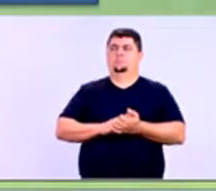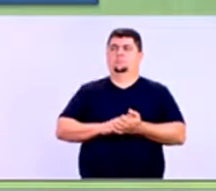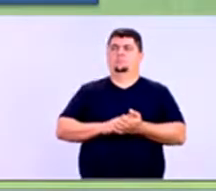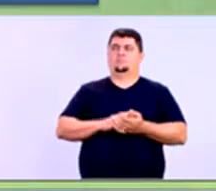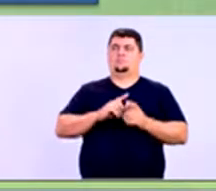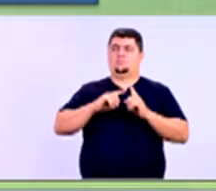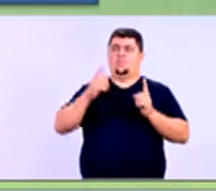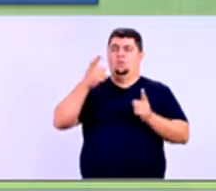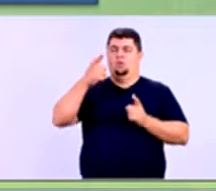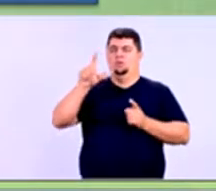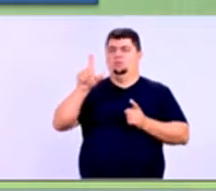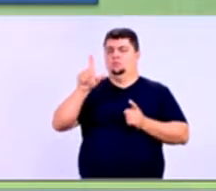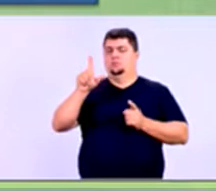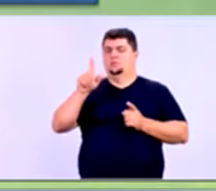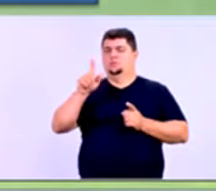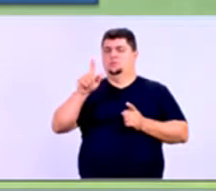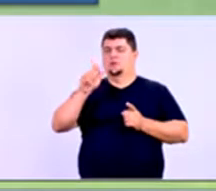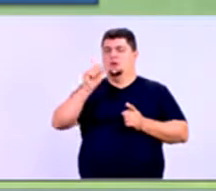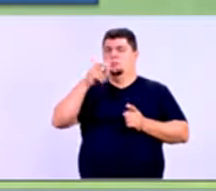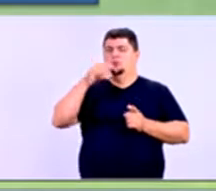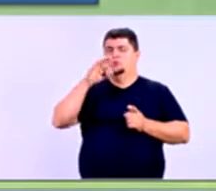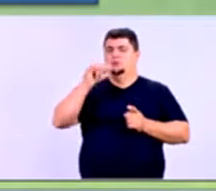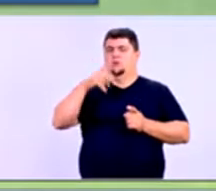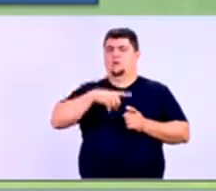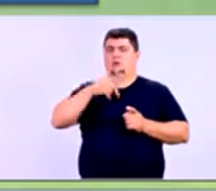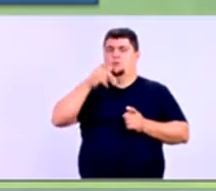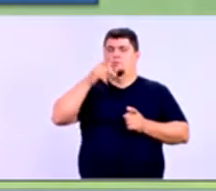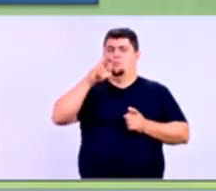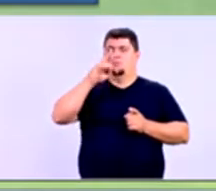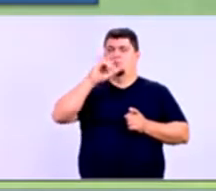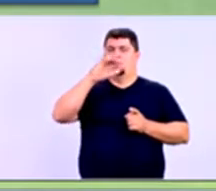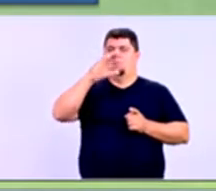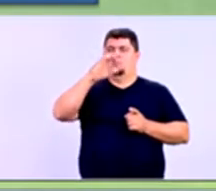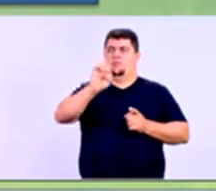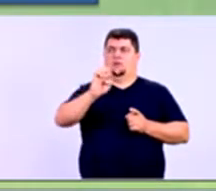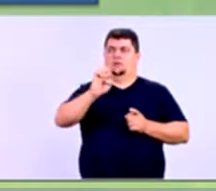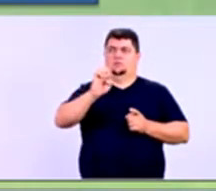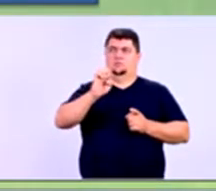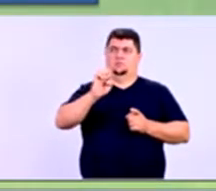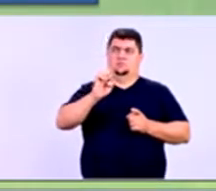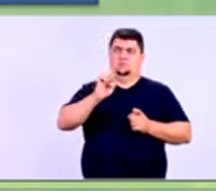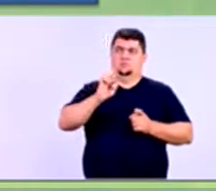Outro método de amortização é o método price. A palavra price,